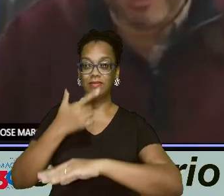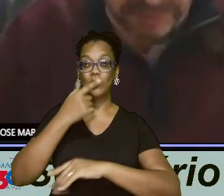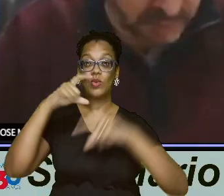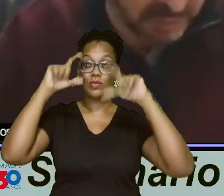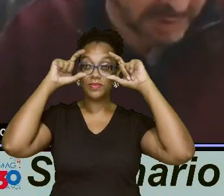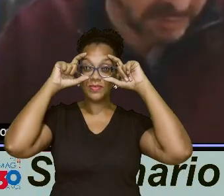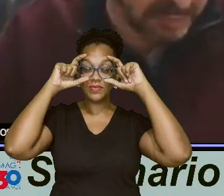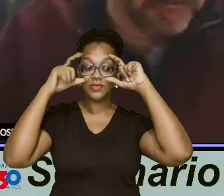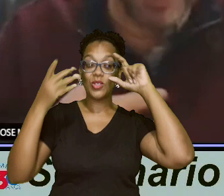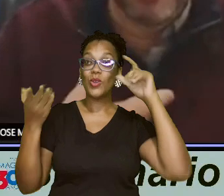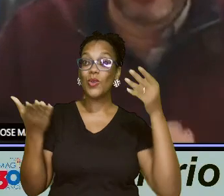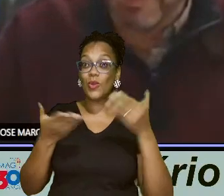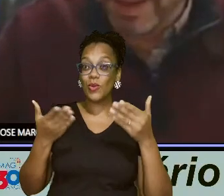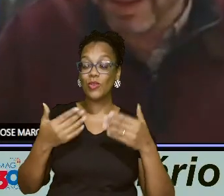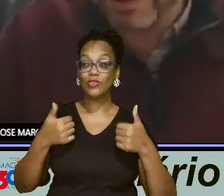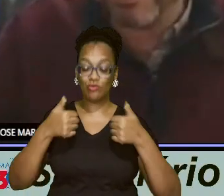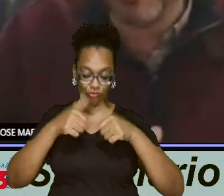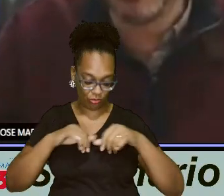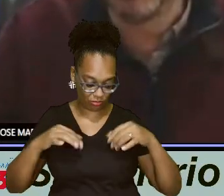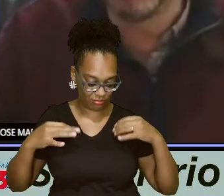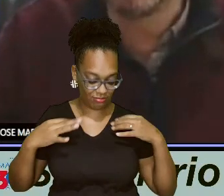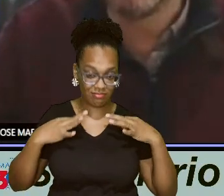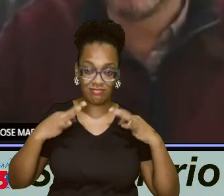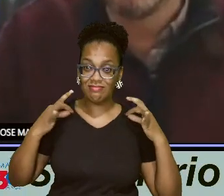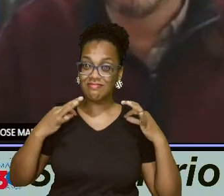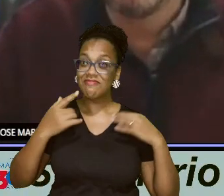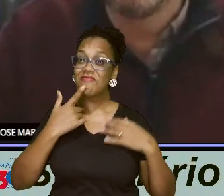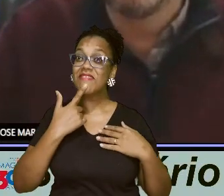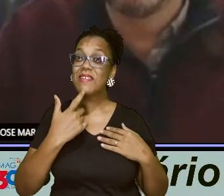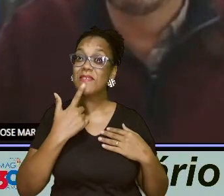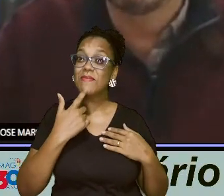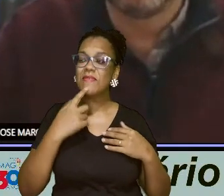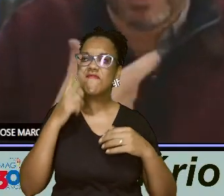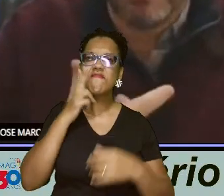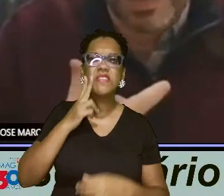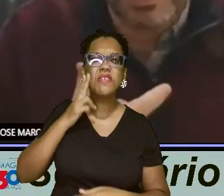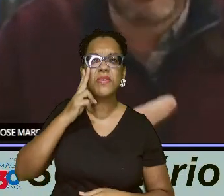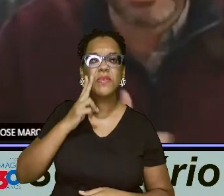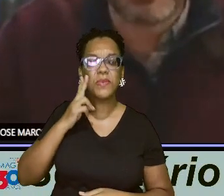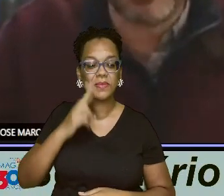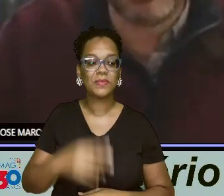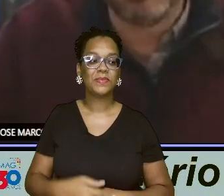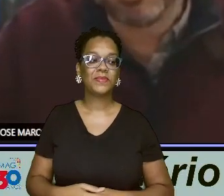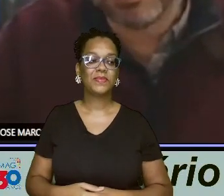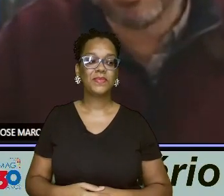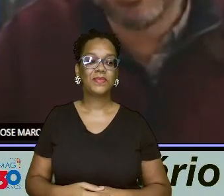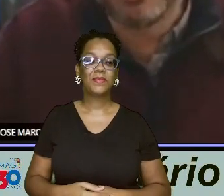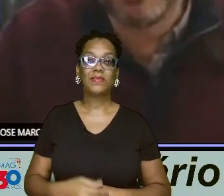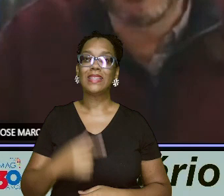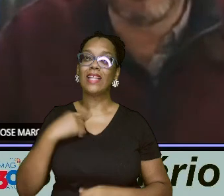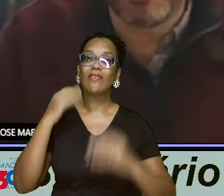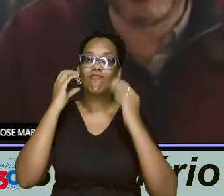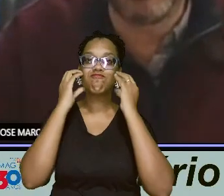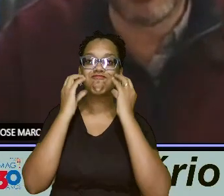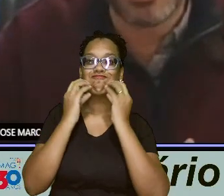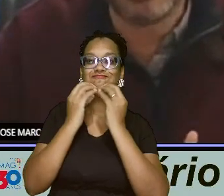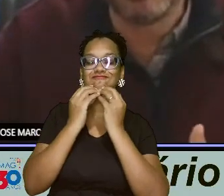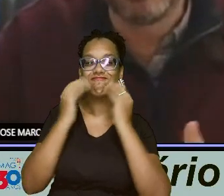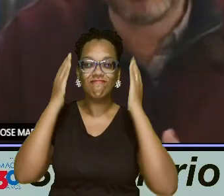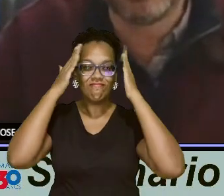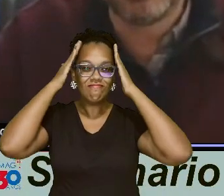aqui com uma blusa vermelha, vinho. Tenho barba, cabelos castanhos, um